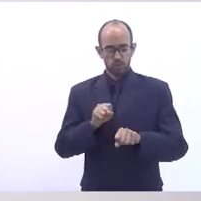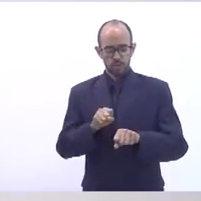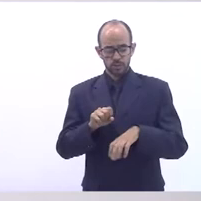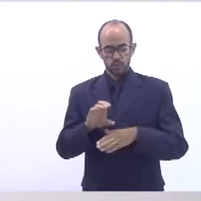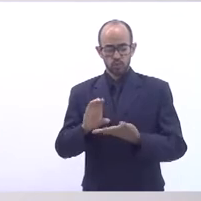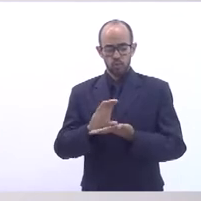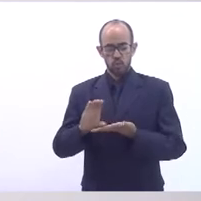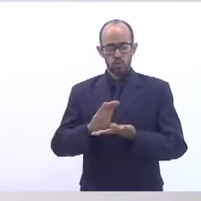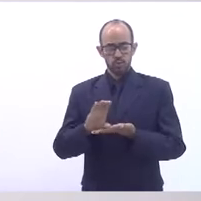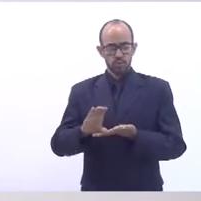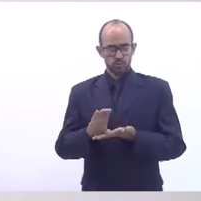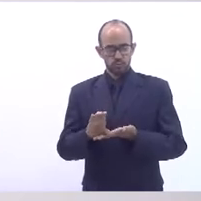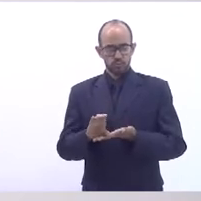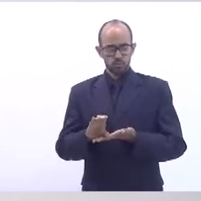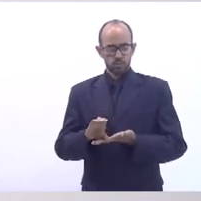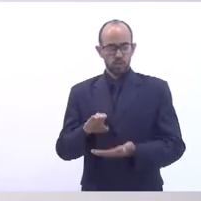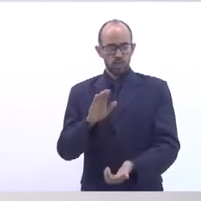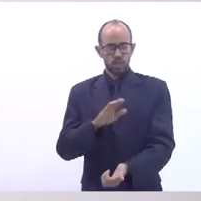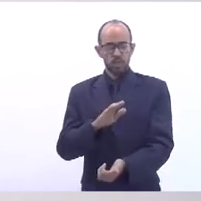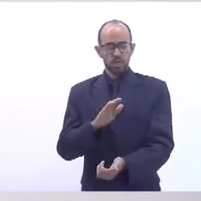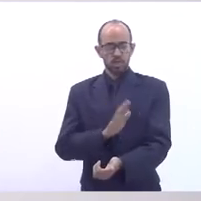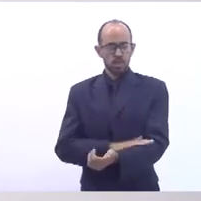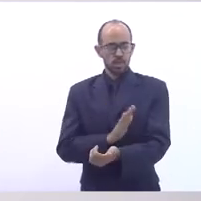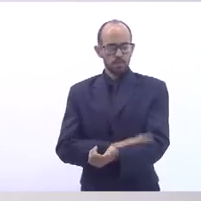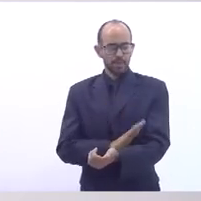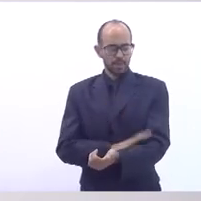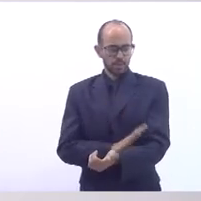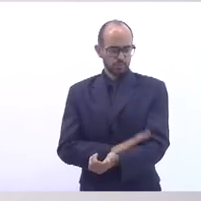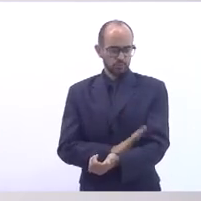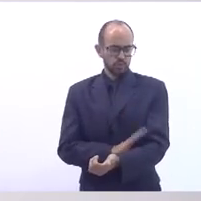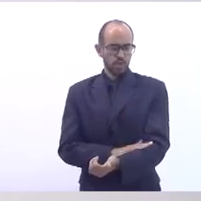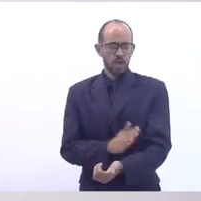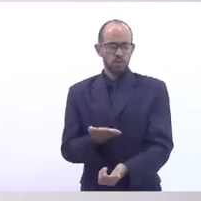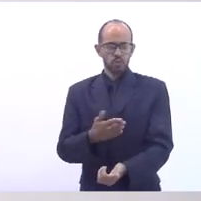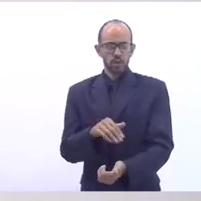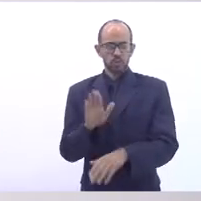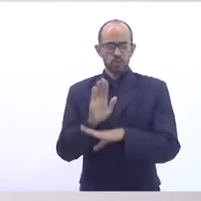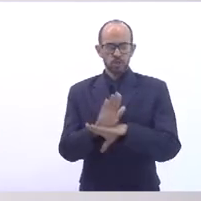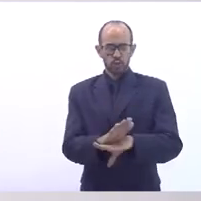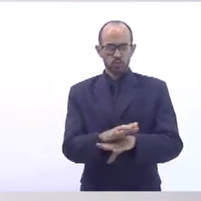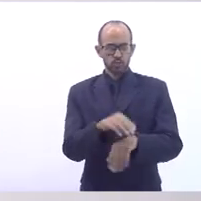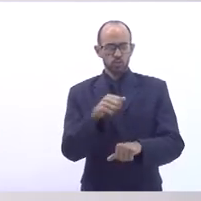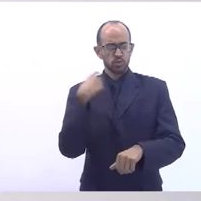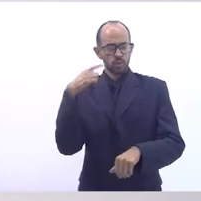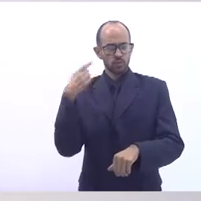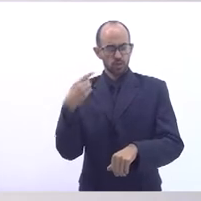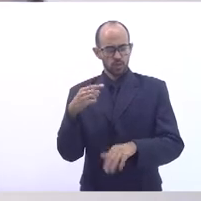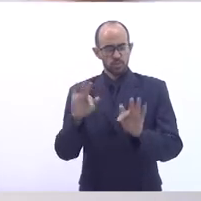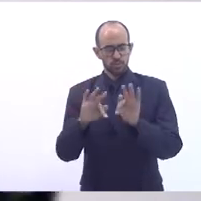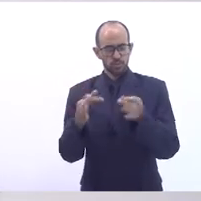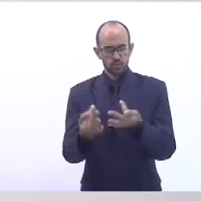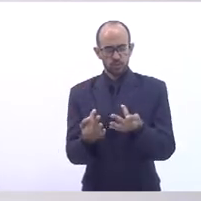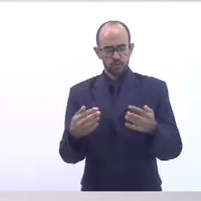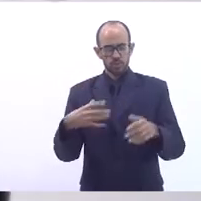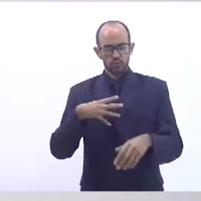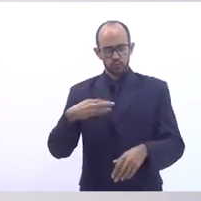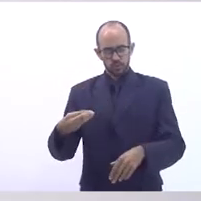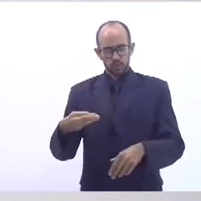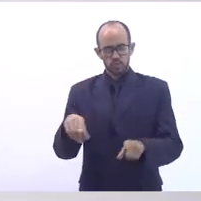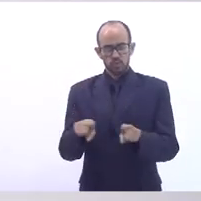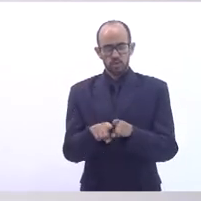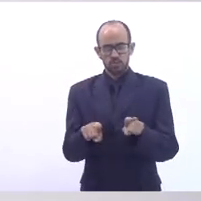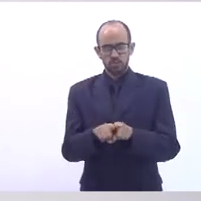conselheiros em Dependência Química o que a gente ajuda lá os advogados parentes de advogados filhos